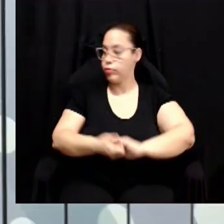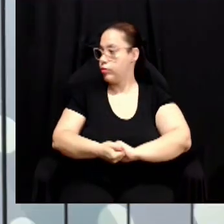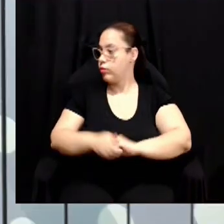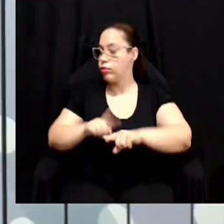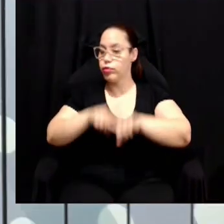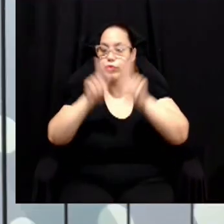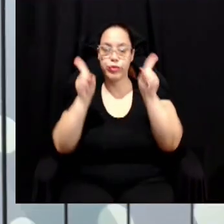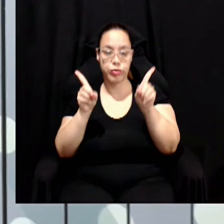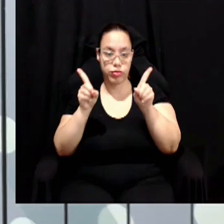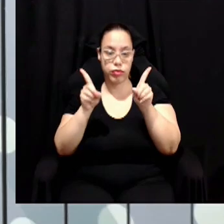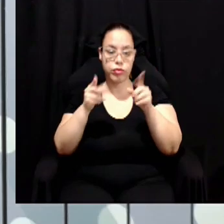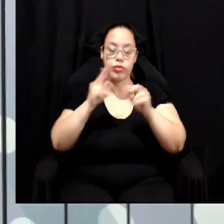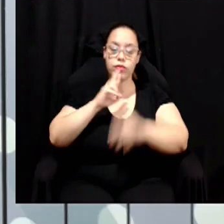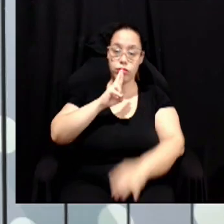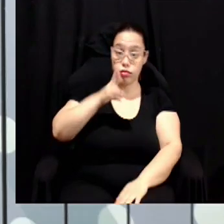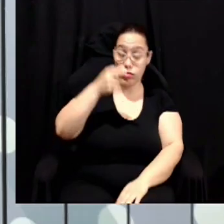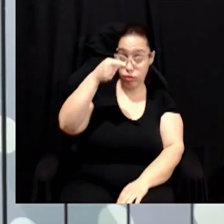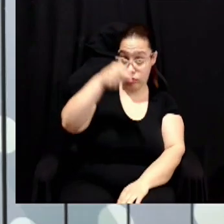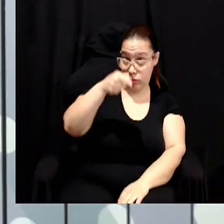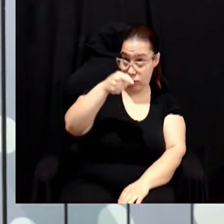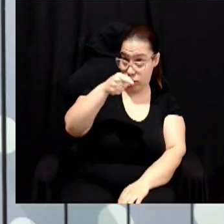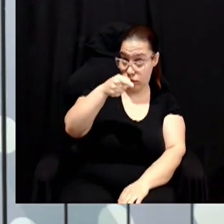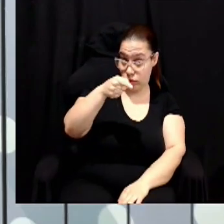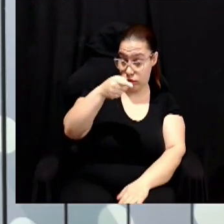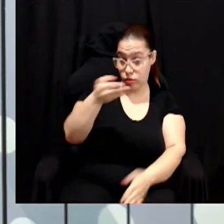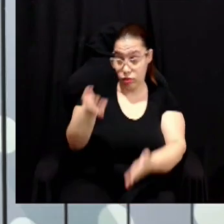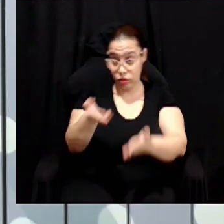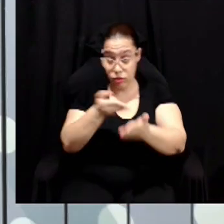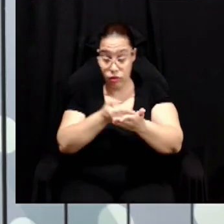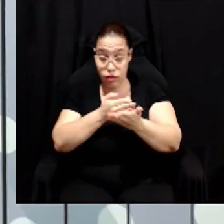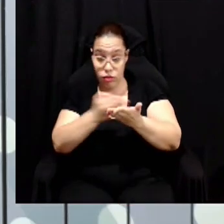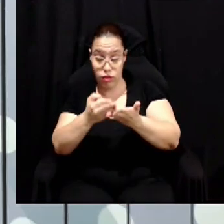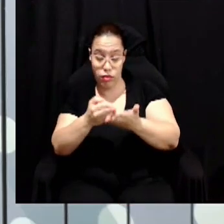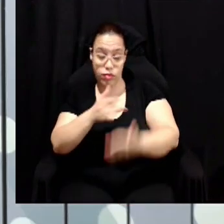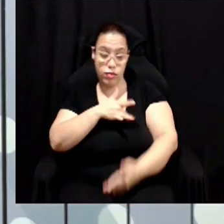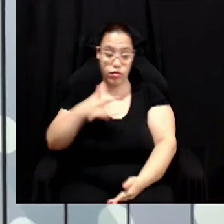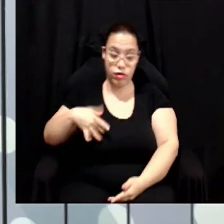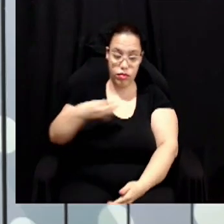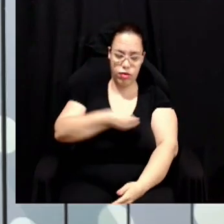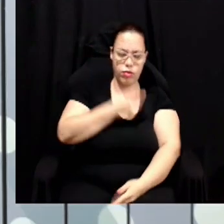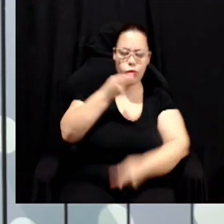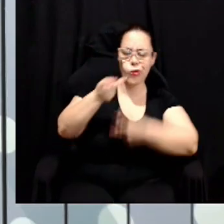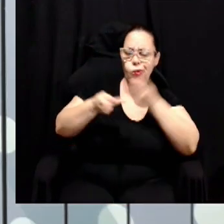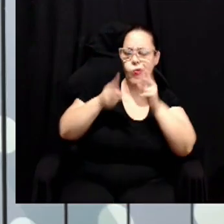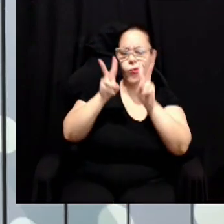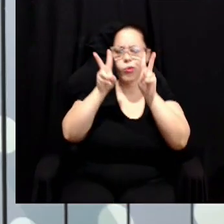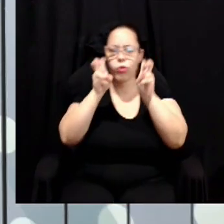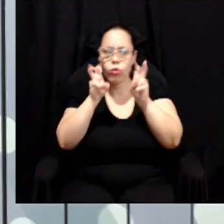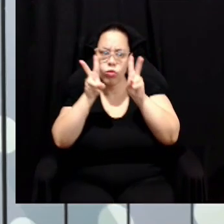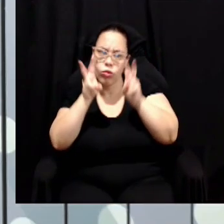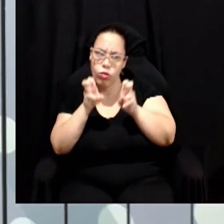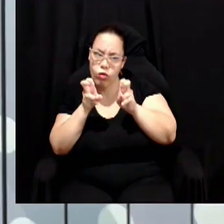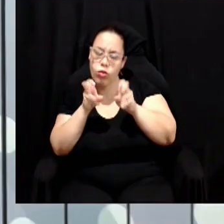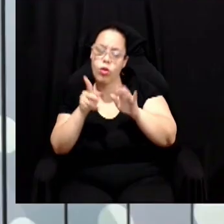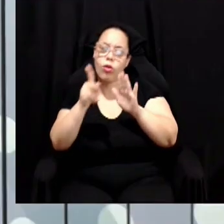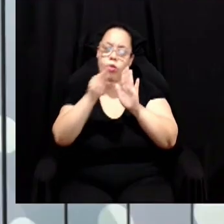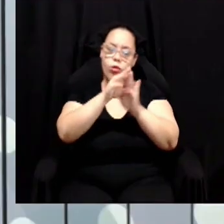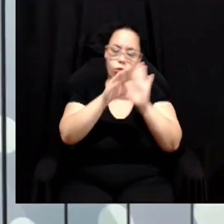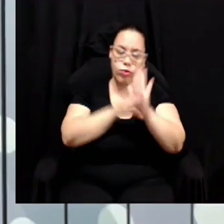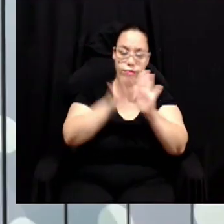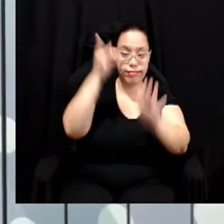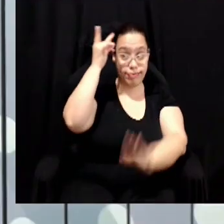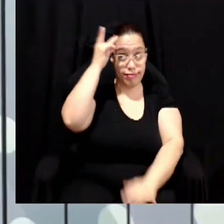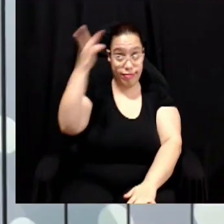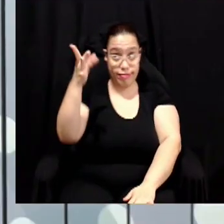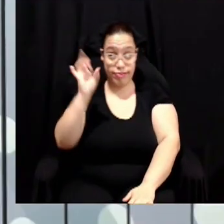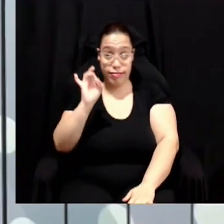um recado para você. Para participar do Saúde é Vida e sugerir um tema para o programa é bem fácil. É só